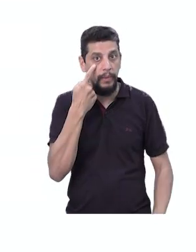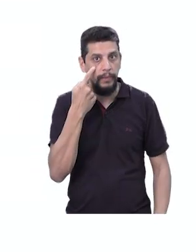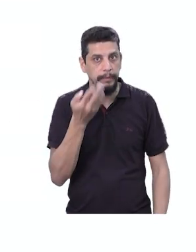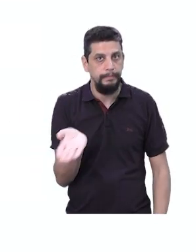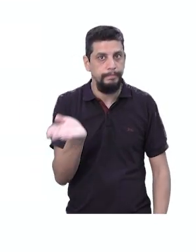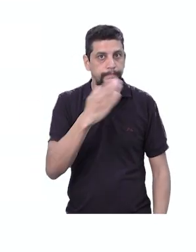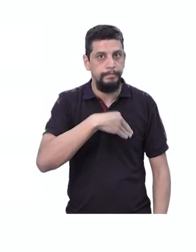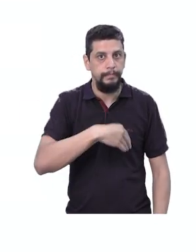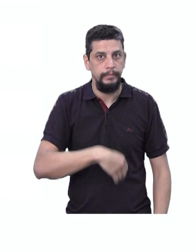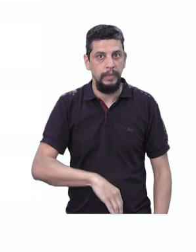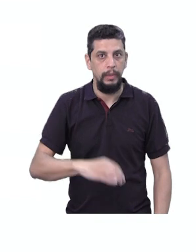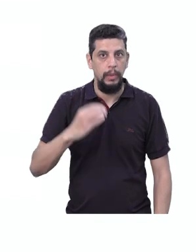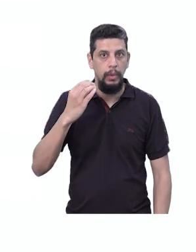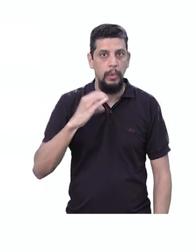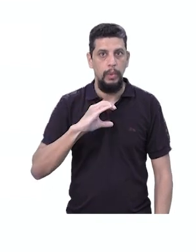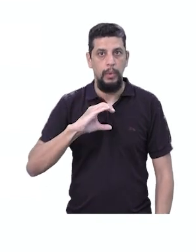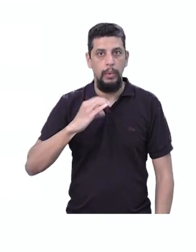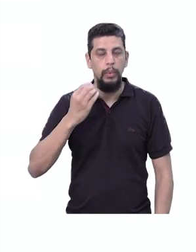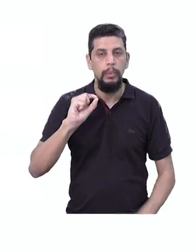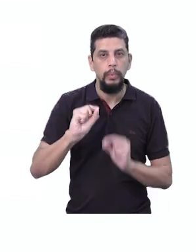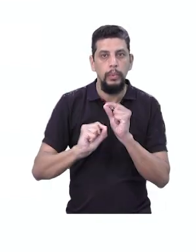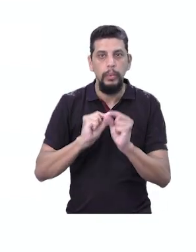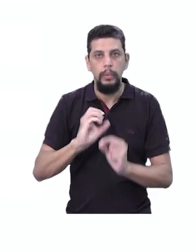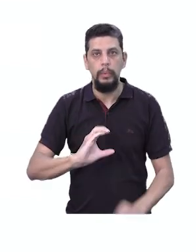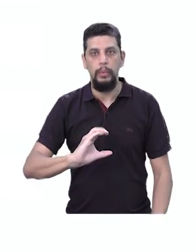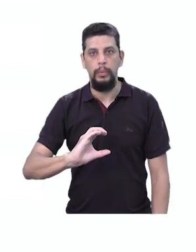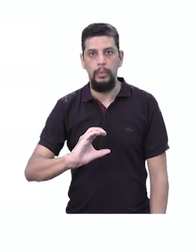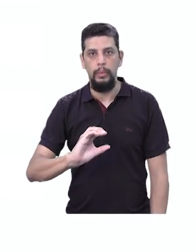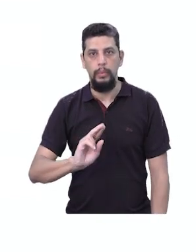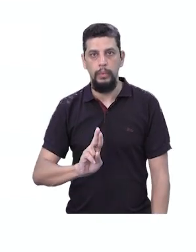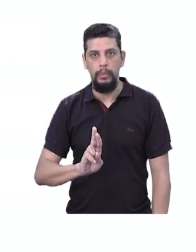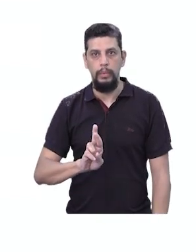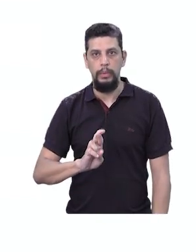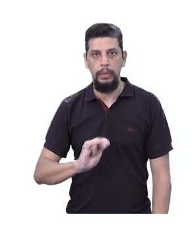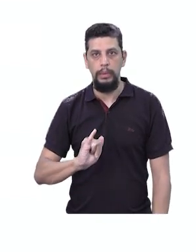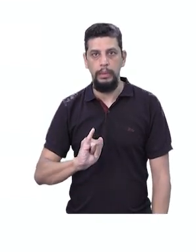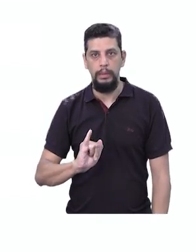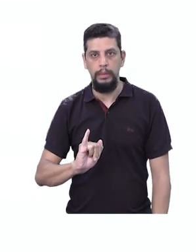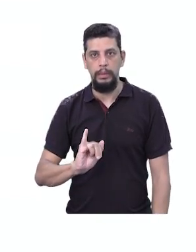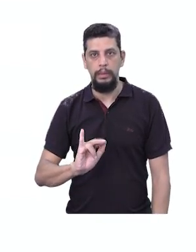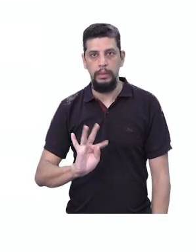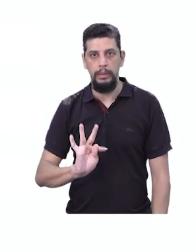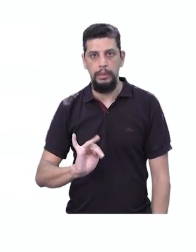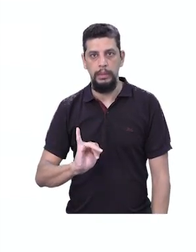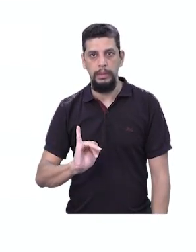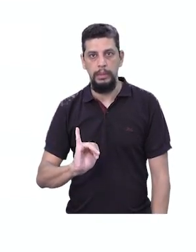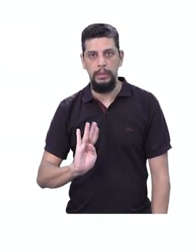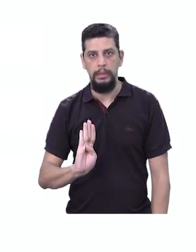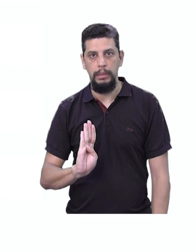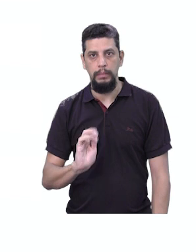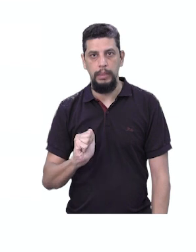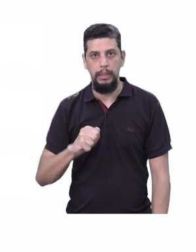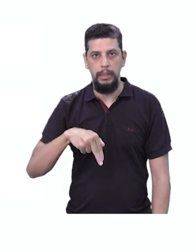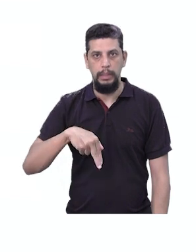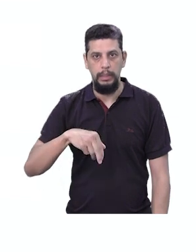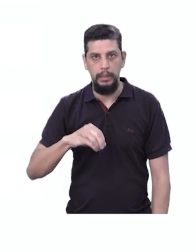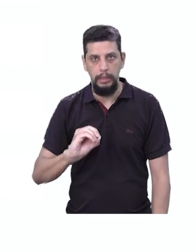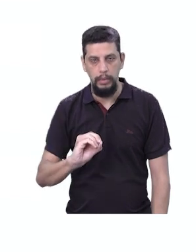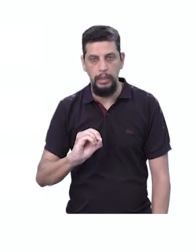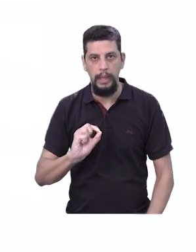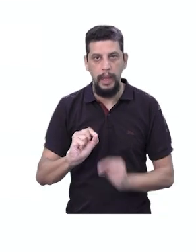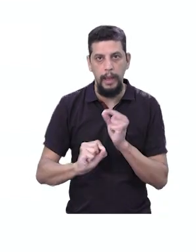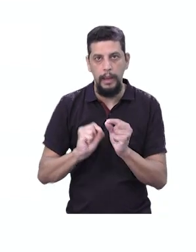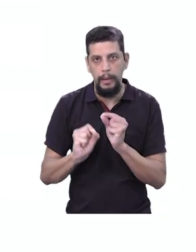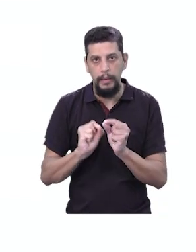ver lá? Vamos. Então, curitibano. Então, o que é curitibano? Curitibano é a pessoa que